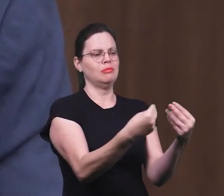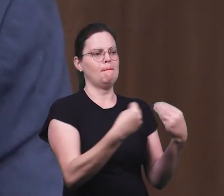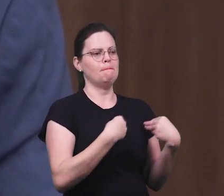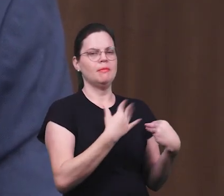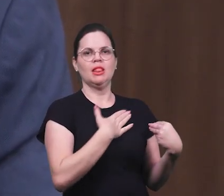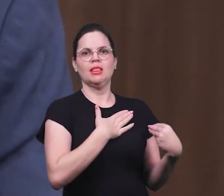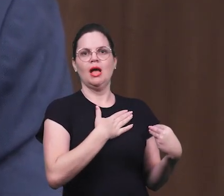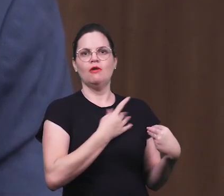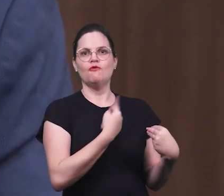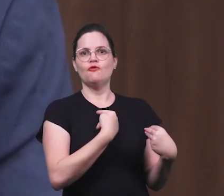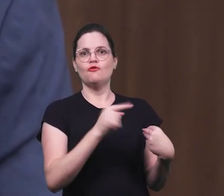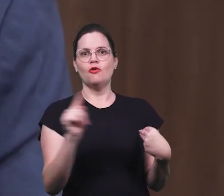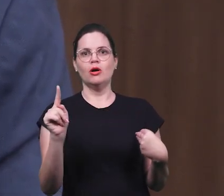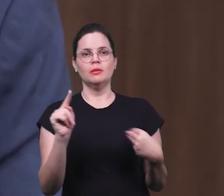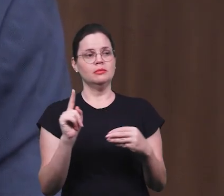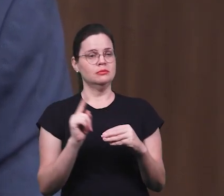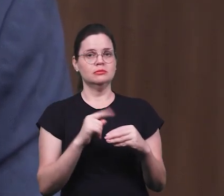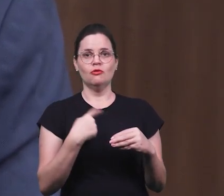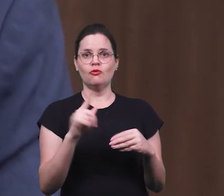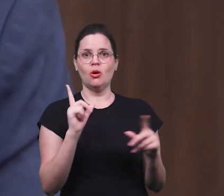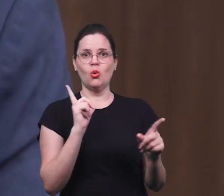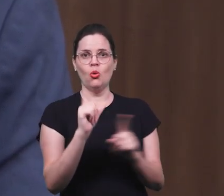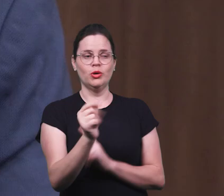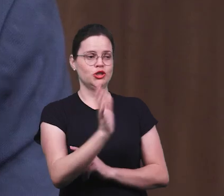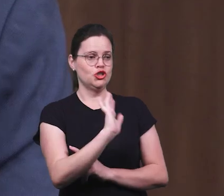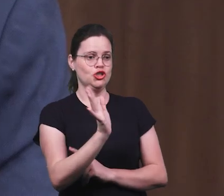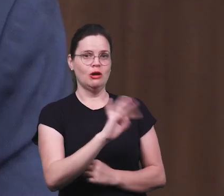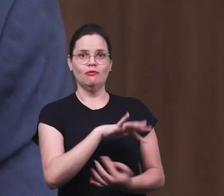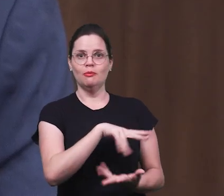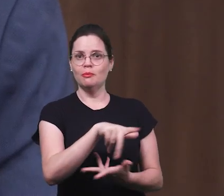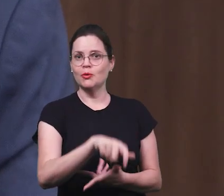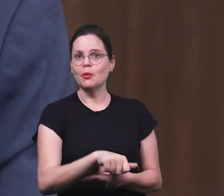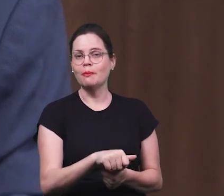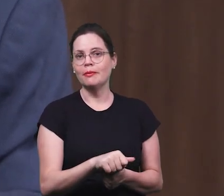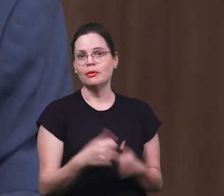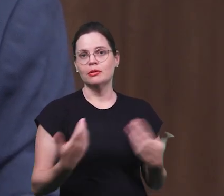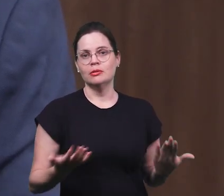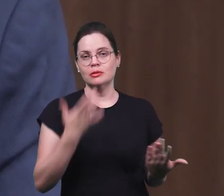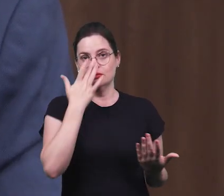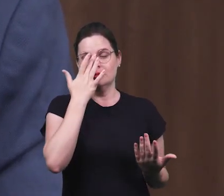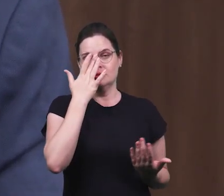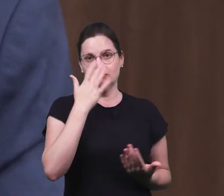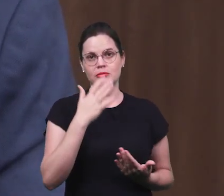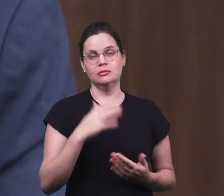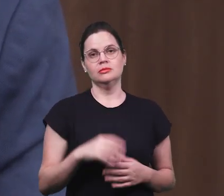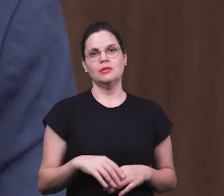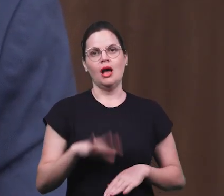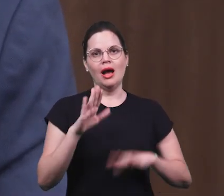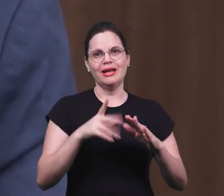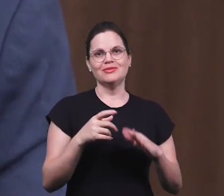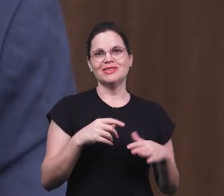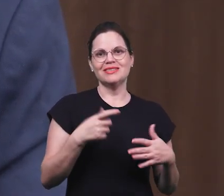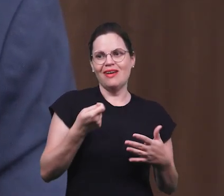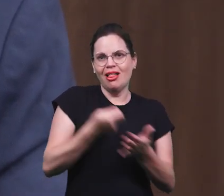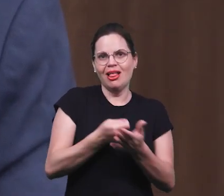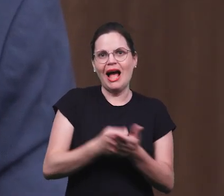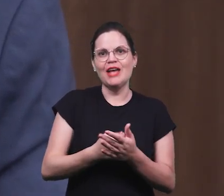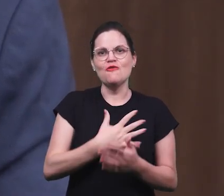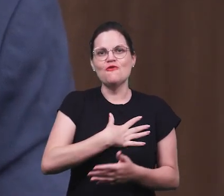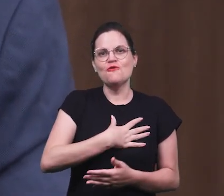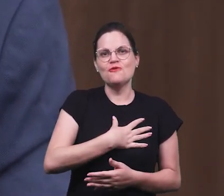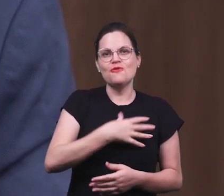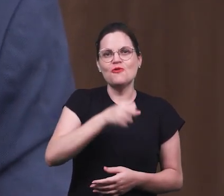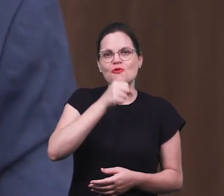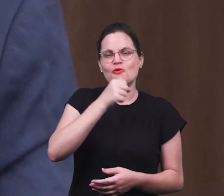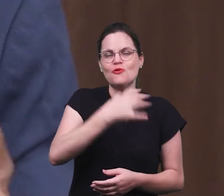né? Essas exigências descabidas, às vezes, que você quer colocar uma regra dentro da pessoa, a pessoa seguir a fé,